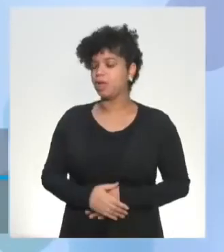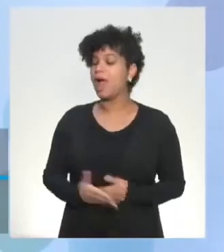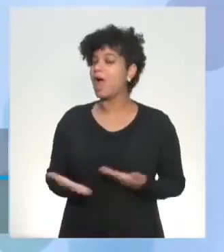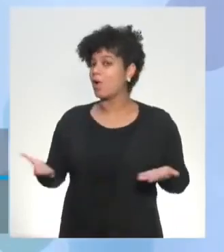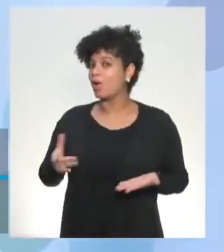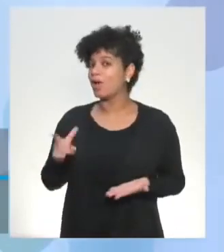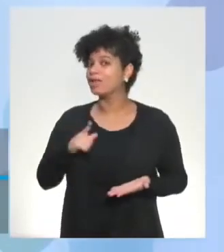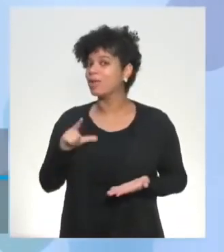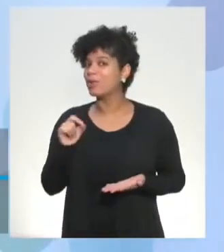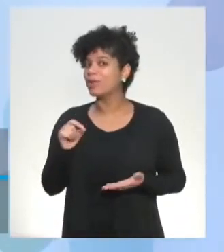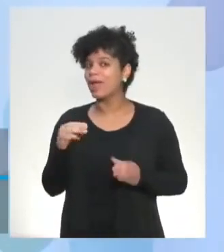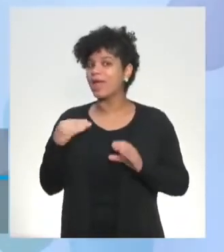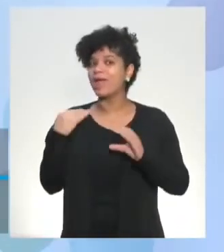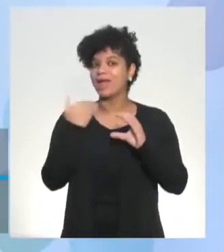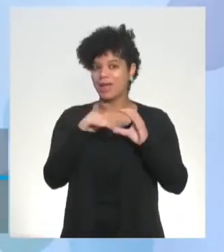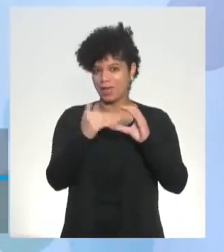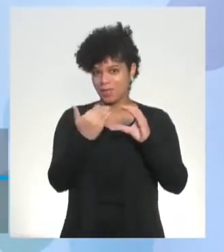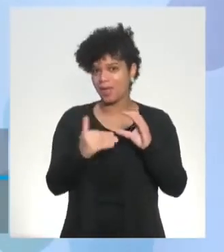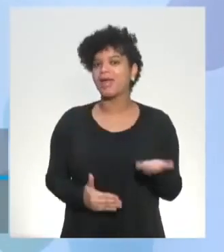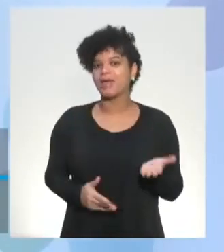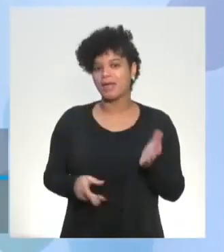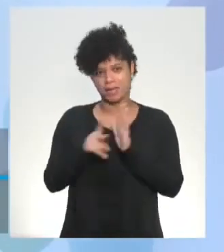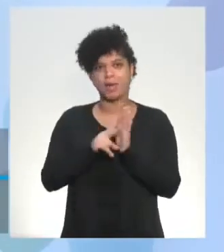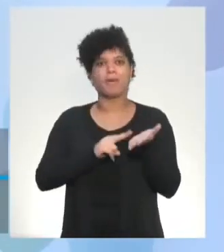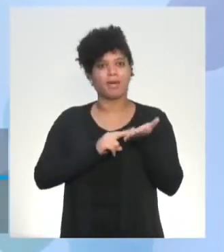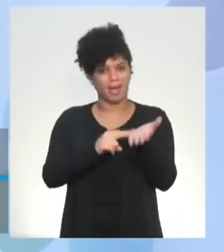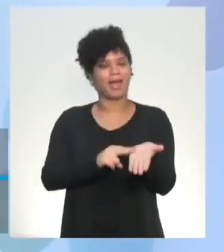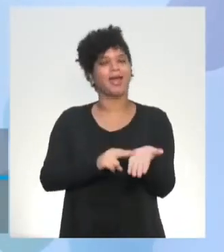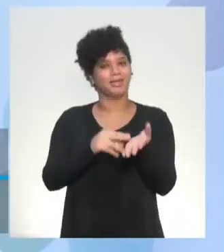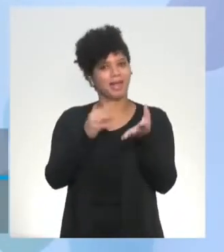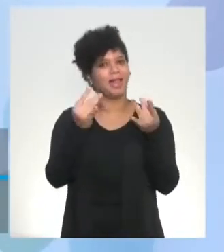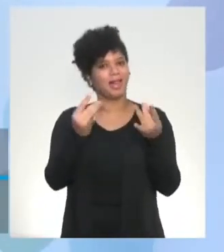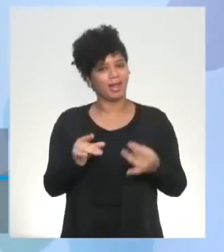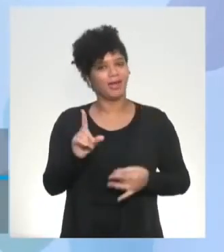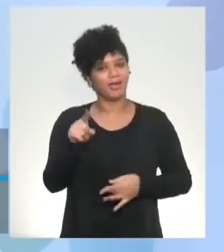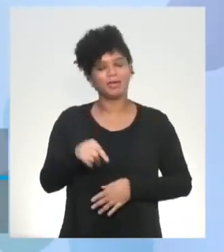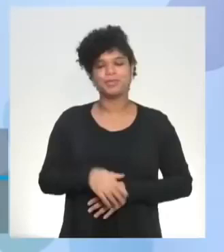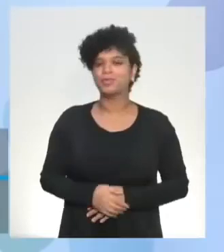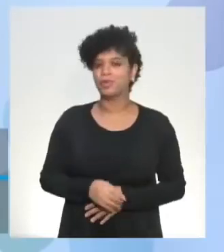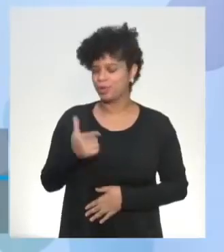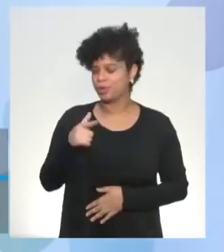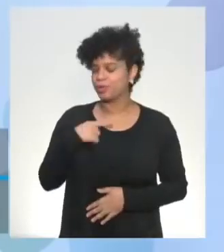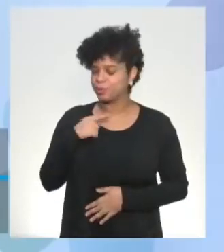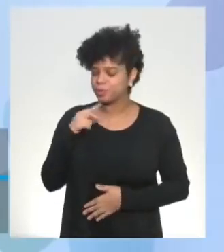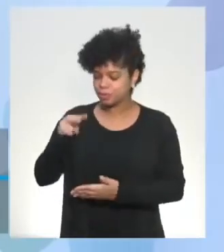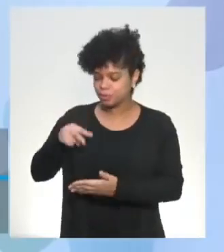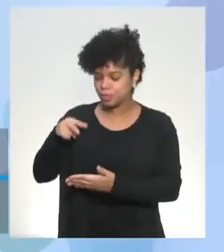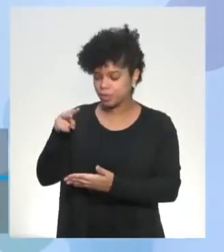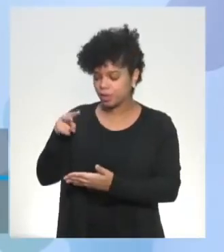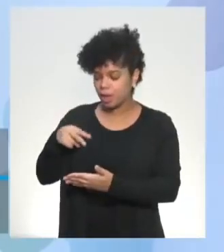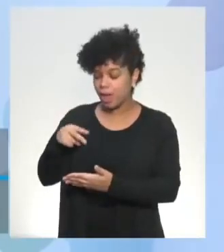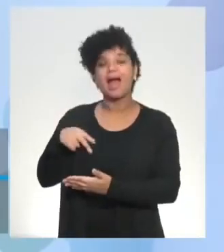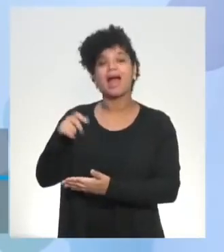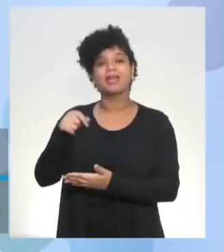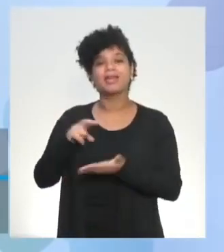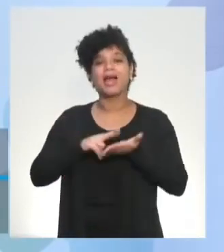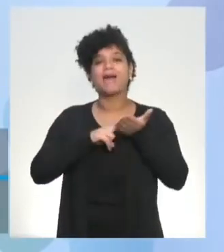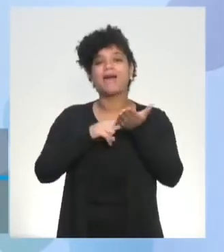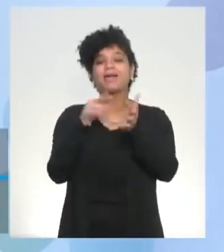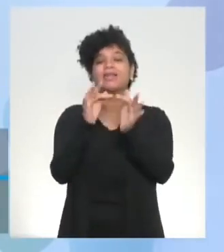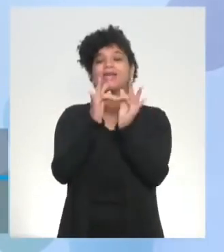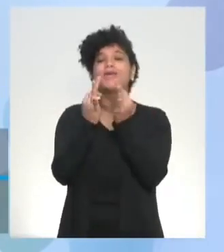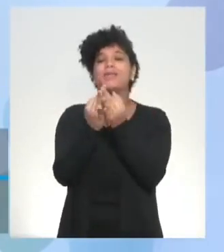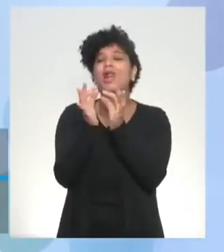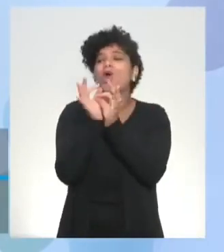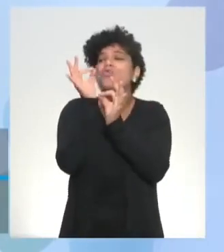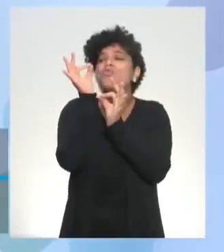um tipo de carta. Exatamente. Muito bem. Aí algum aluno colocou também assim: ó, nós mandamos cartas para familiares que estão distantes